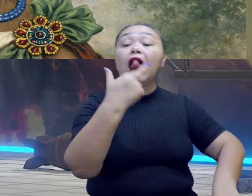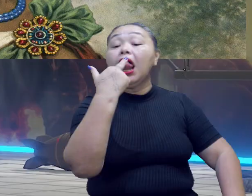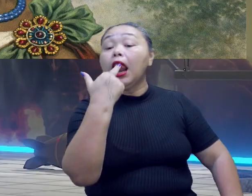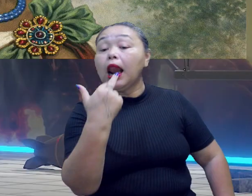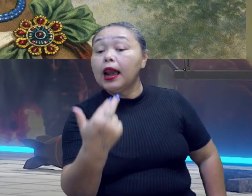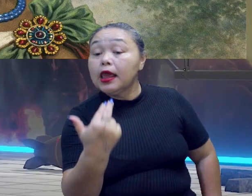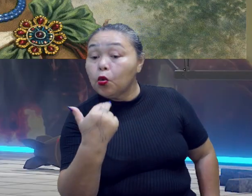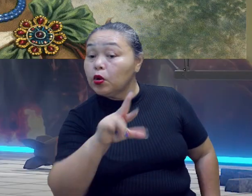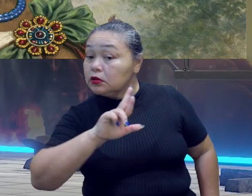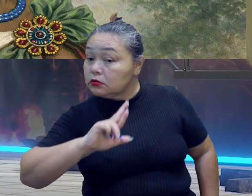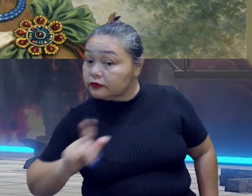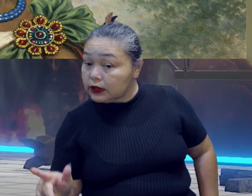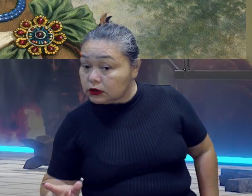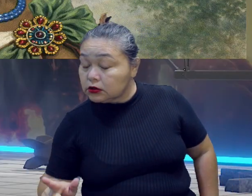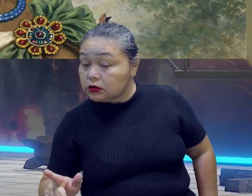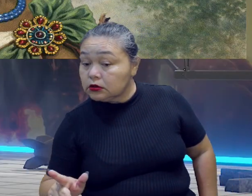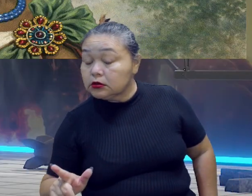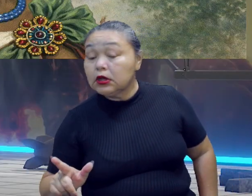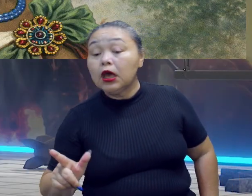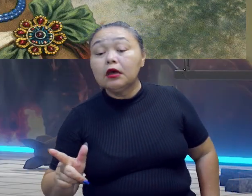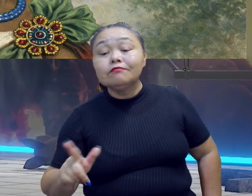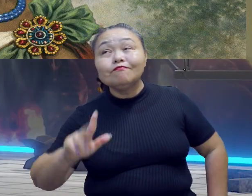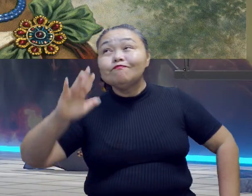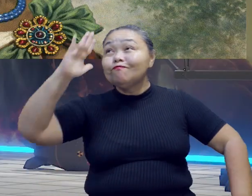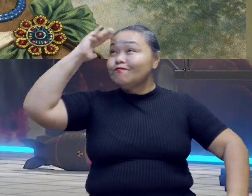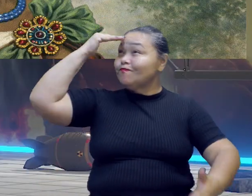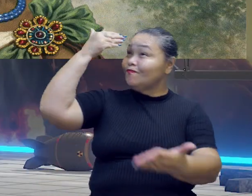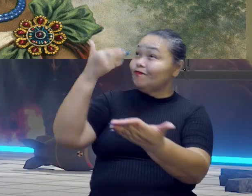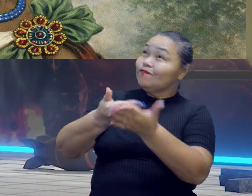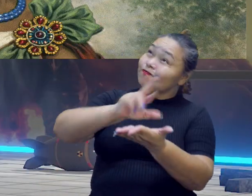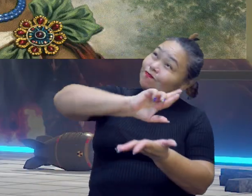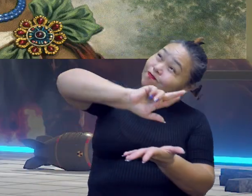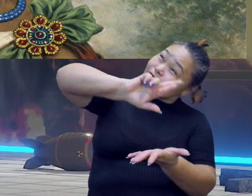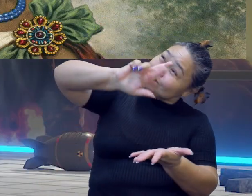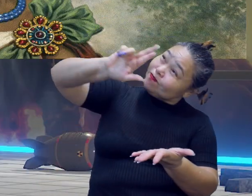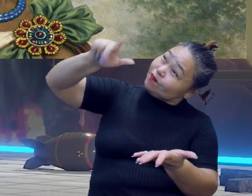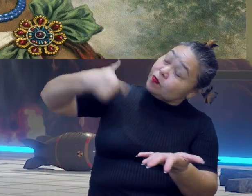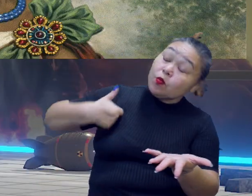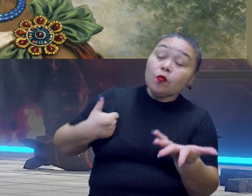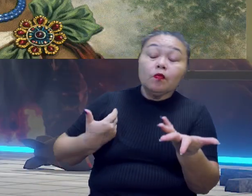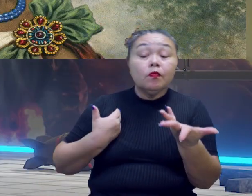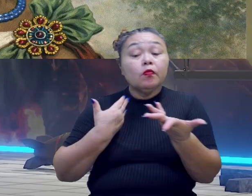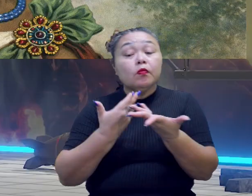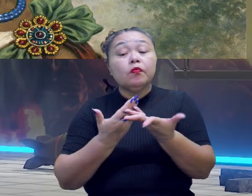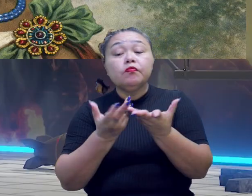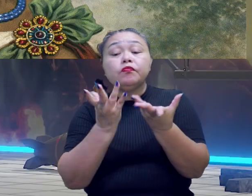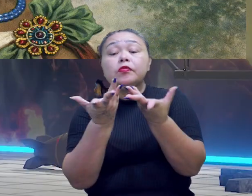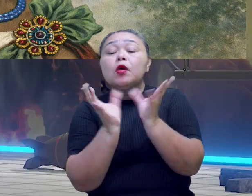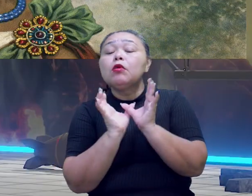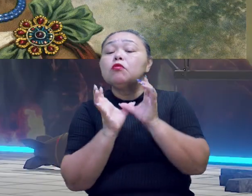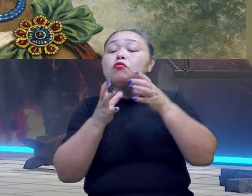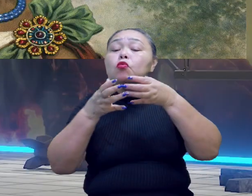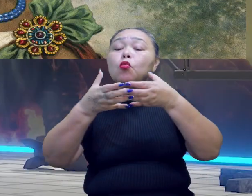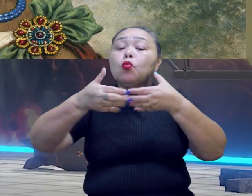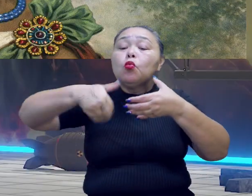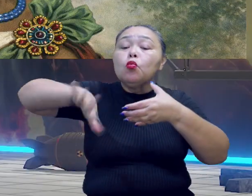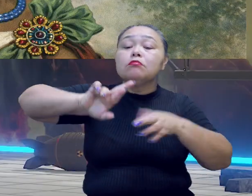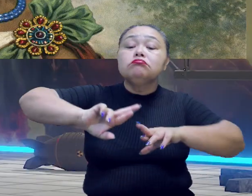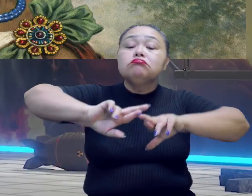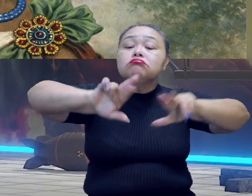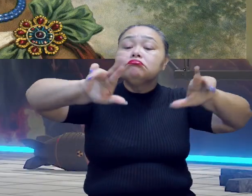língua diferente, uma crença diferente, uma cosmologia